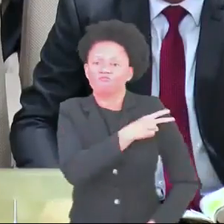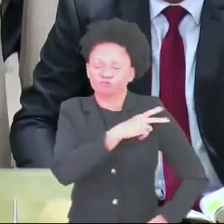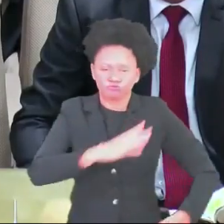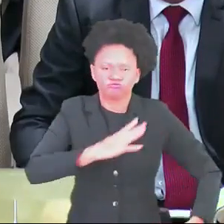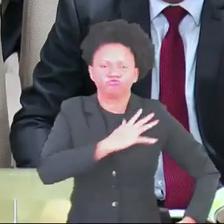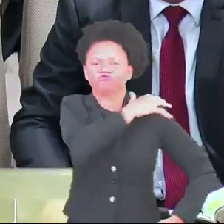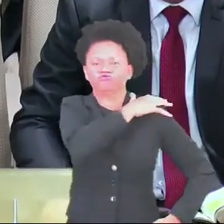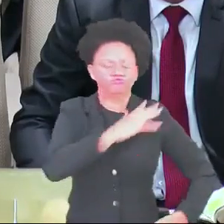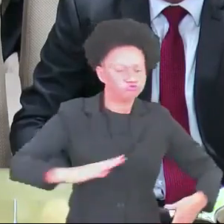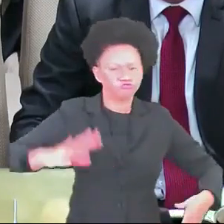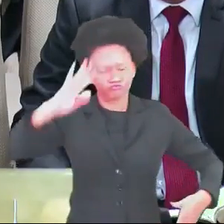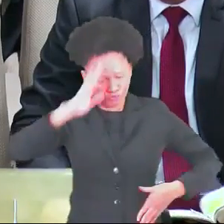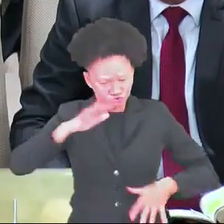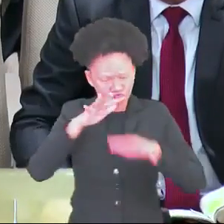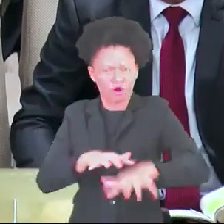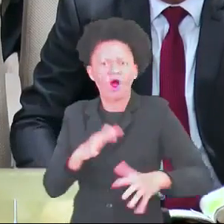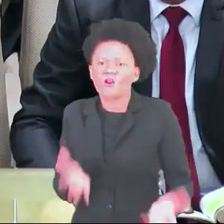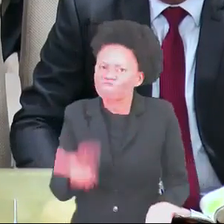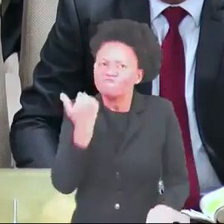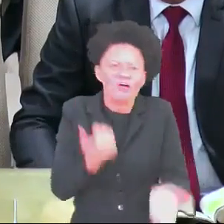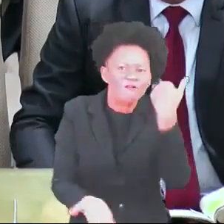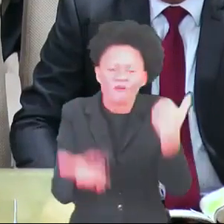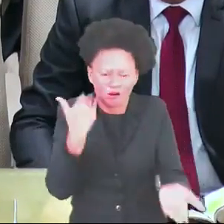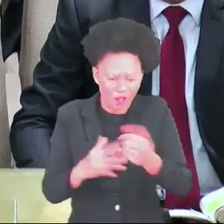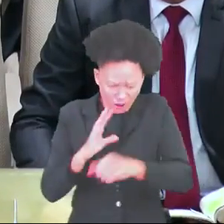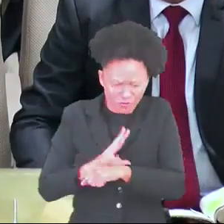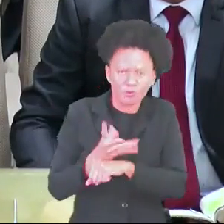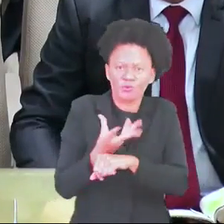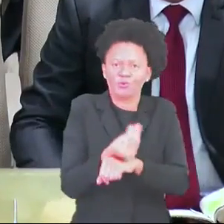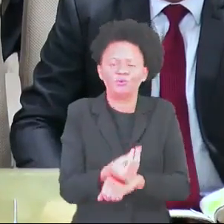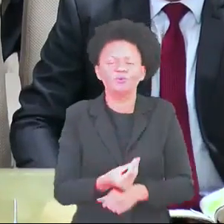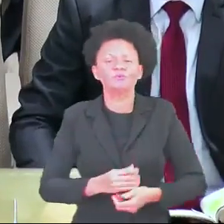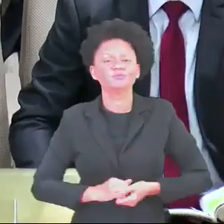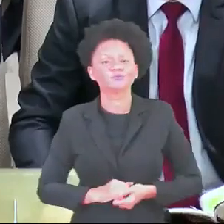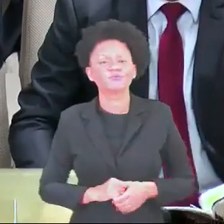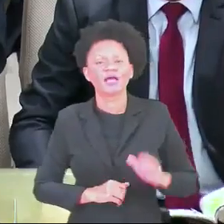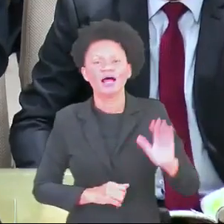para esse tempo. Levanta a igreja!